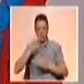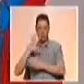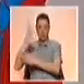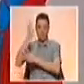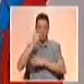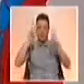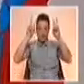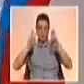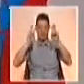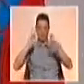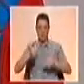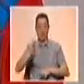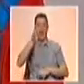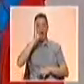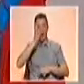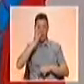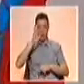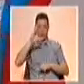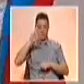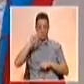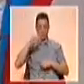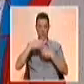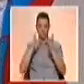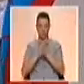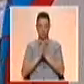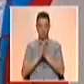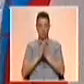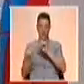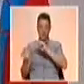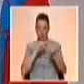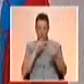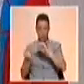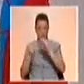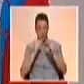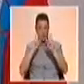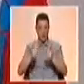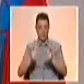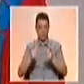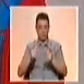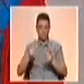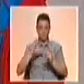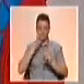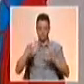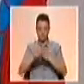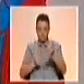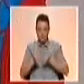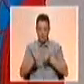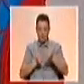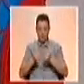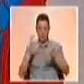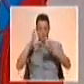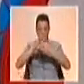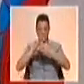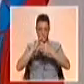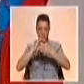tema central é a água, portanto tem tudo a ver com o que está a ser discutido. É um ciclo organizado em parceria